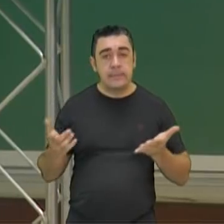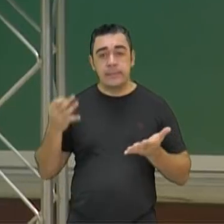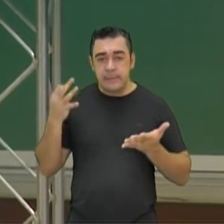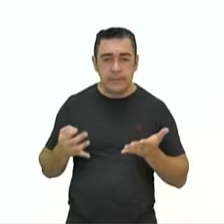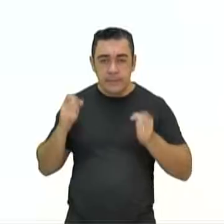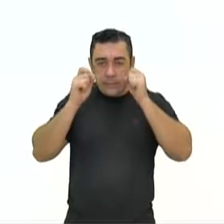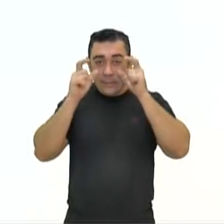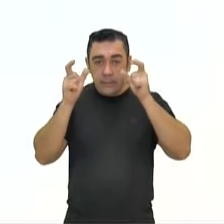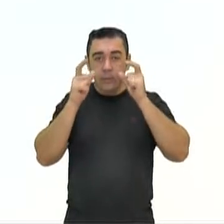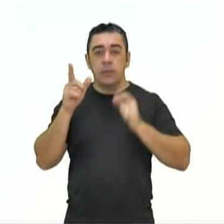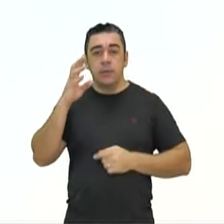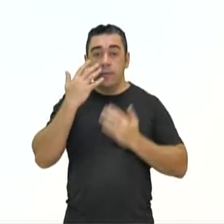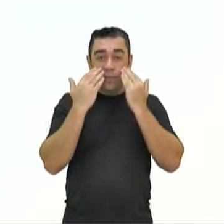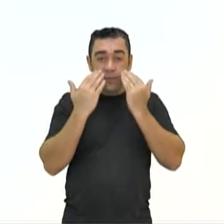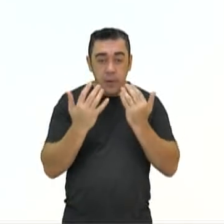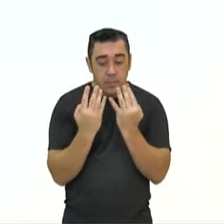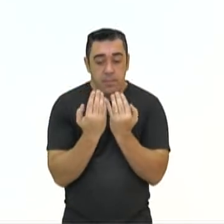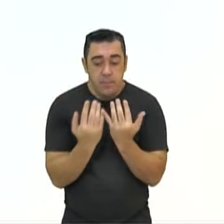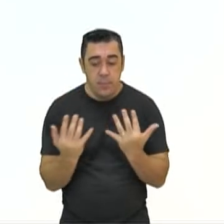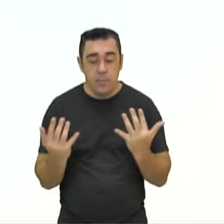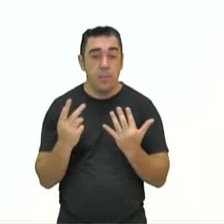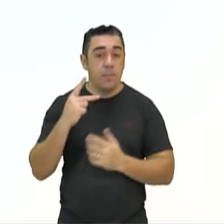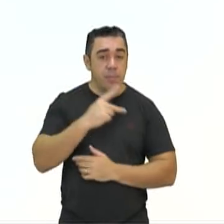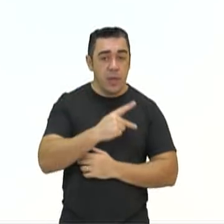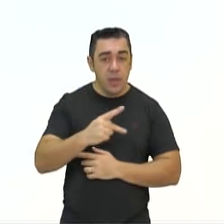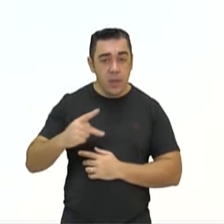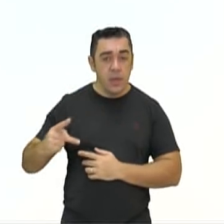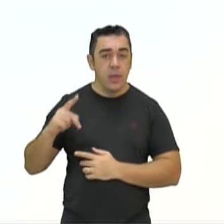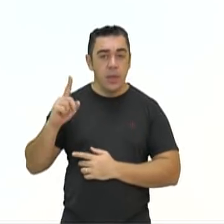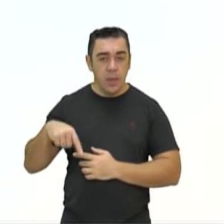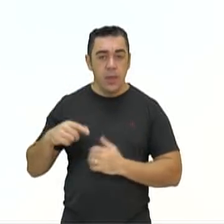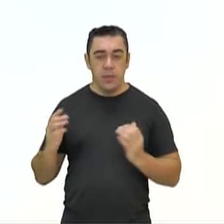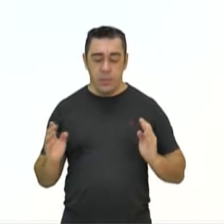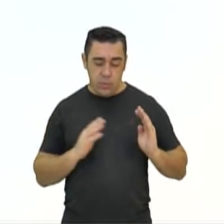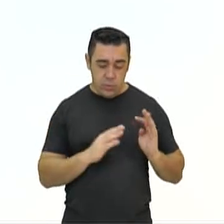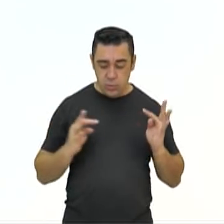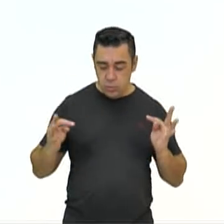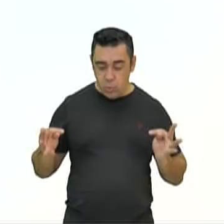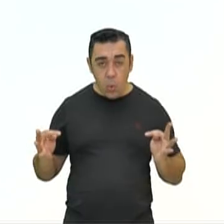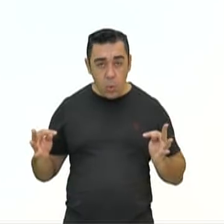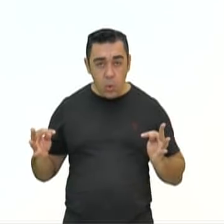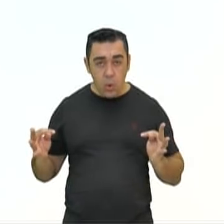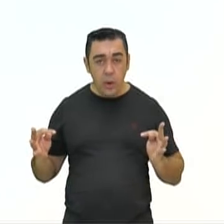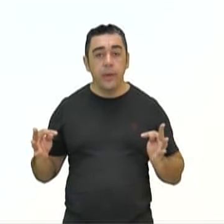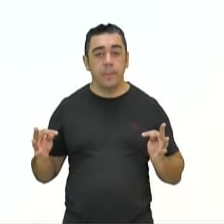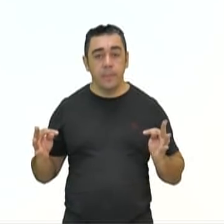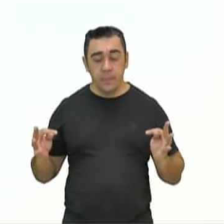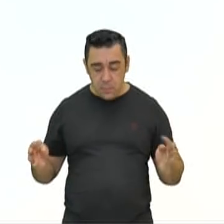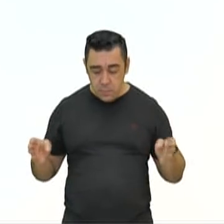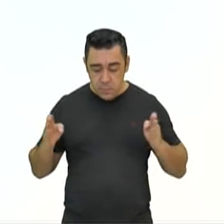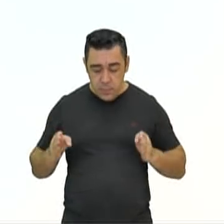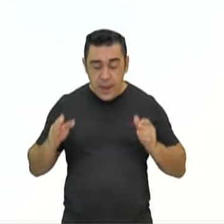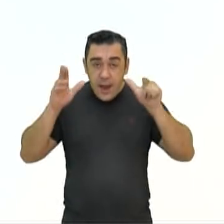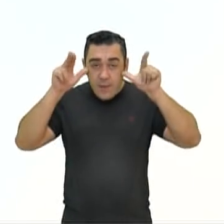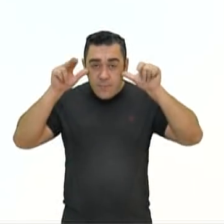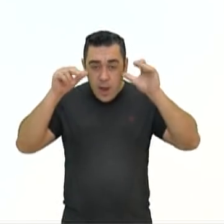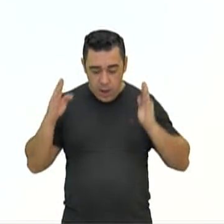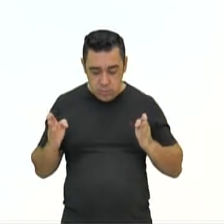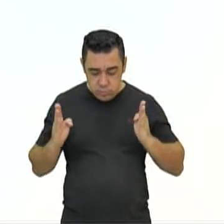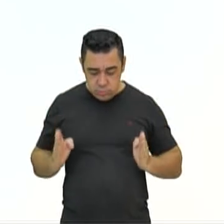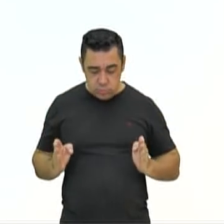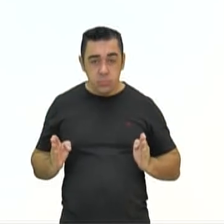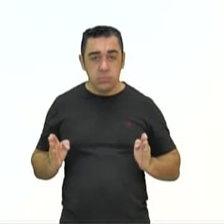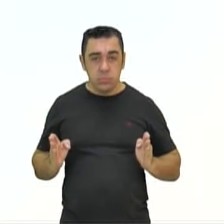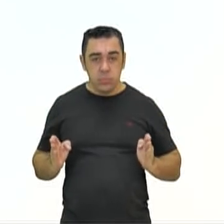erro. Peões que eu falei que é bem na frente das peças, torre, né, nas pontas, depois os cavalos, depois